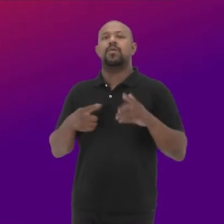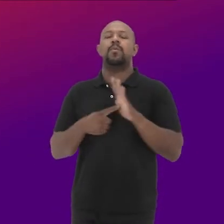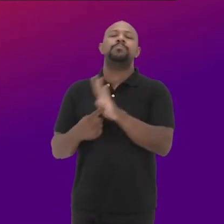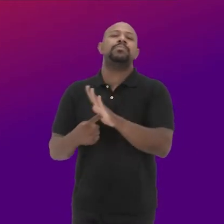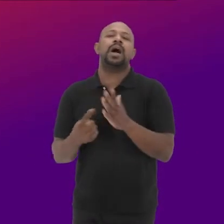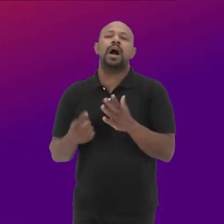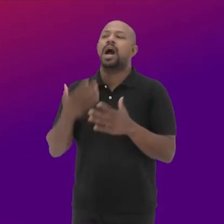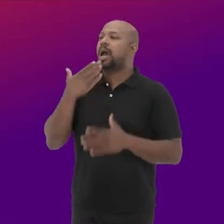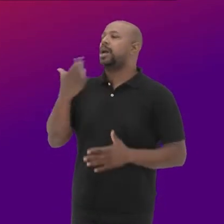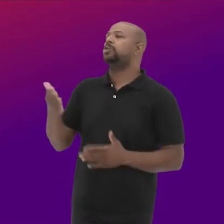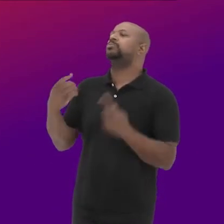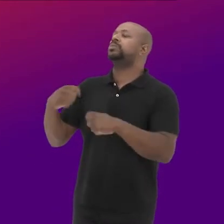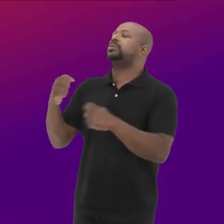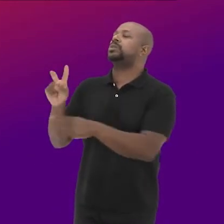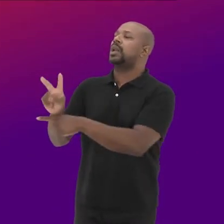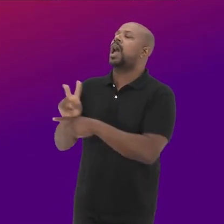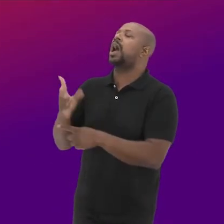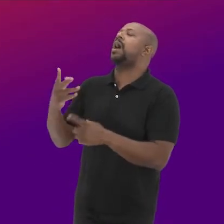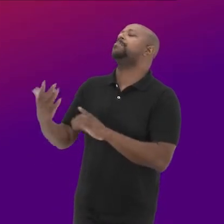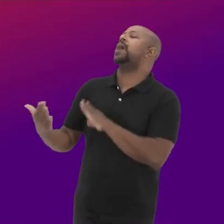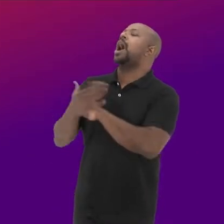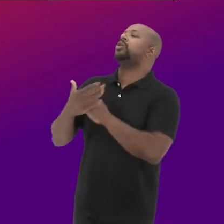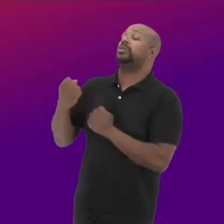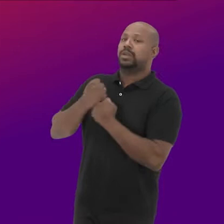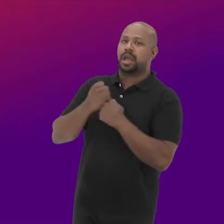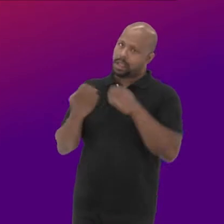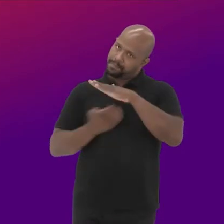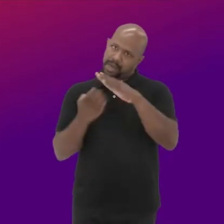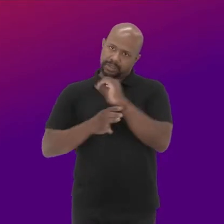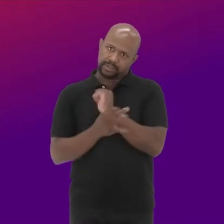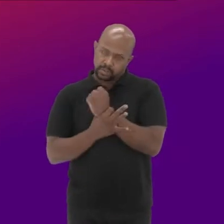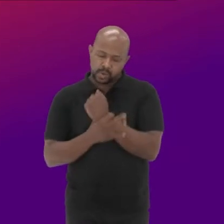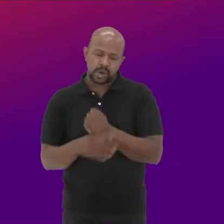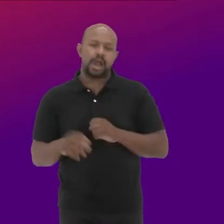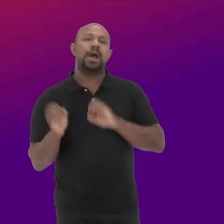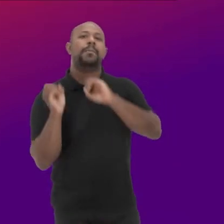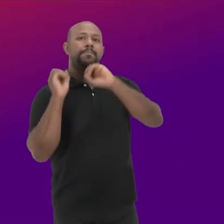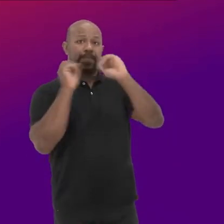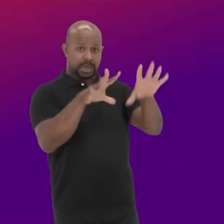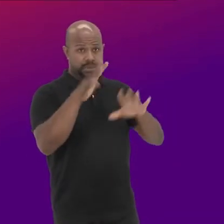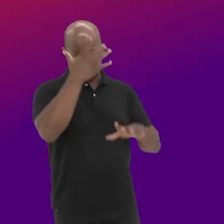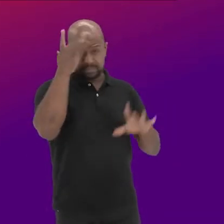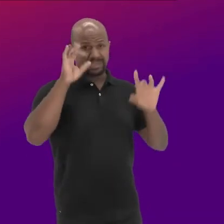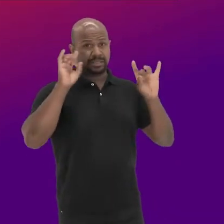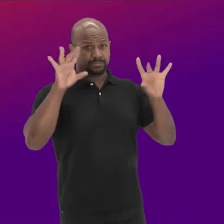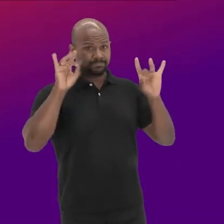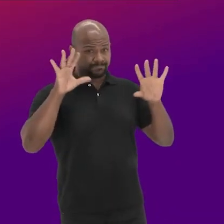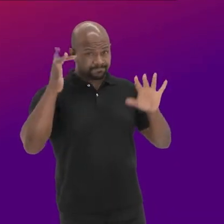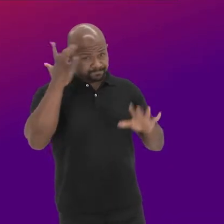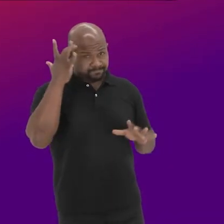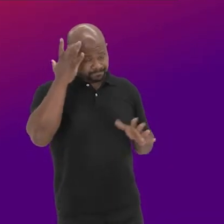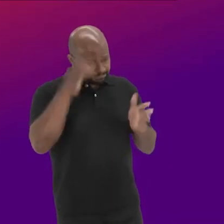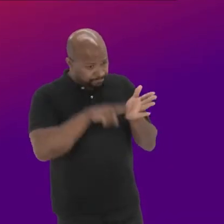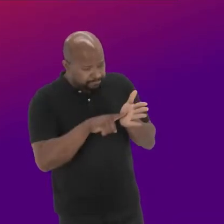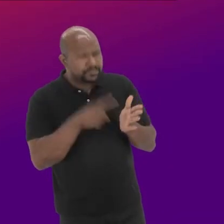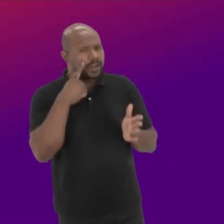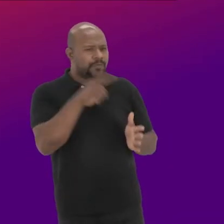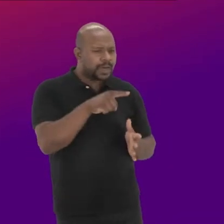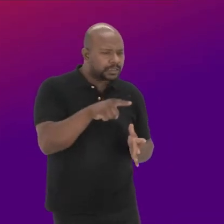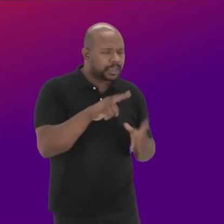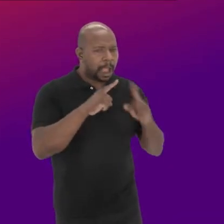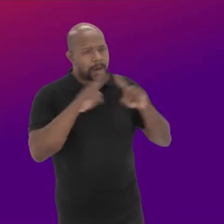então uma solicitação à empresa de seguros. A empresa de seguros manda para um especialista para ver se